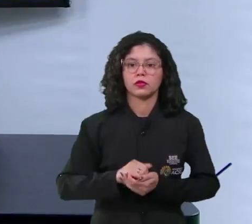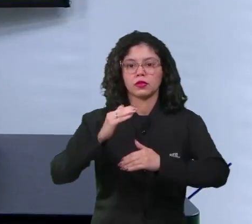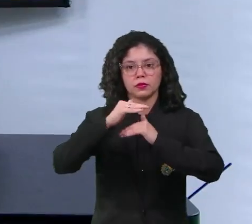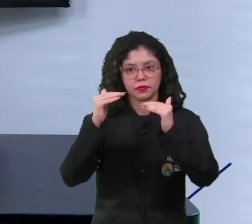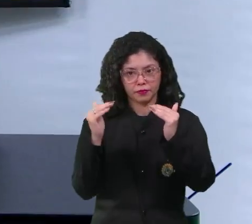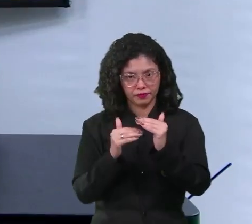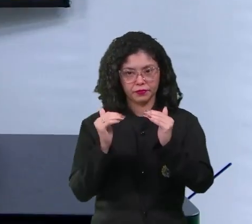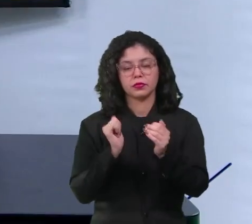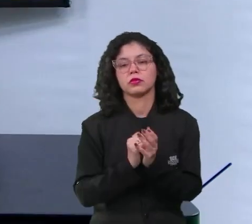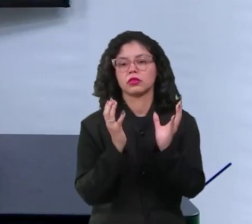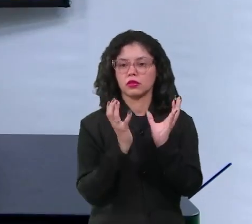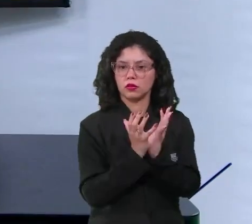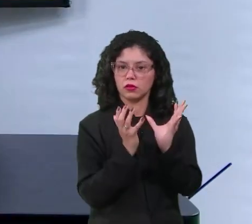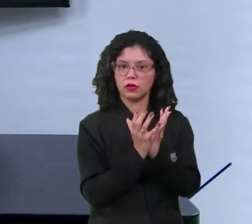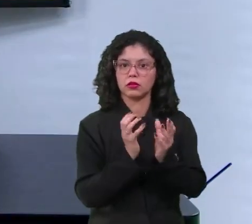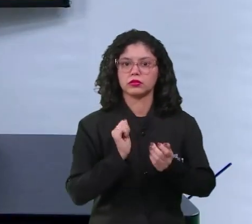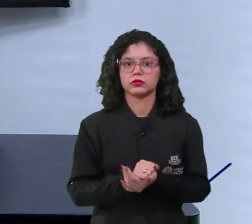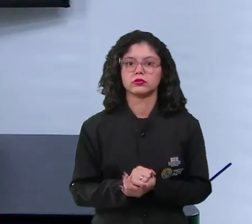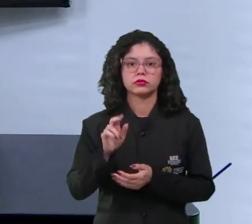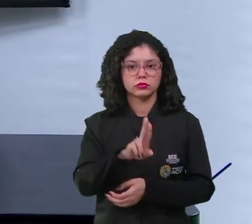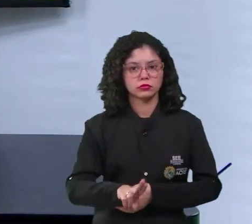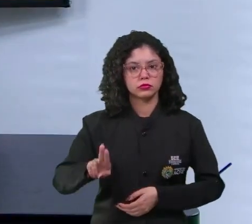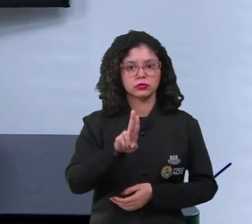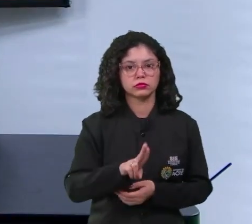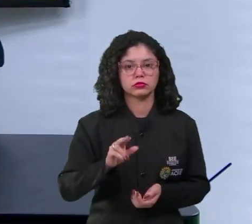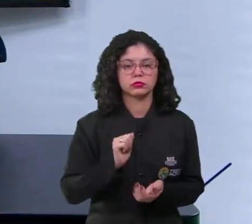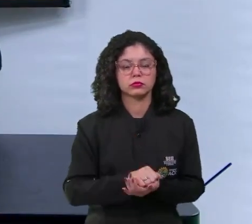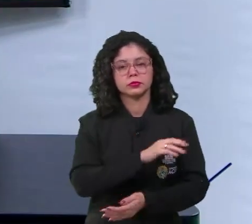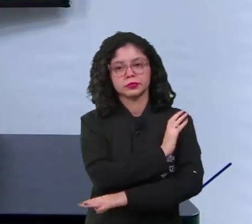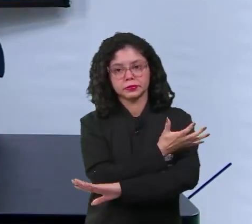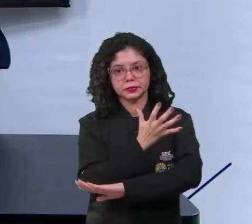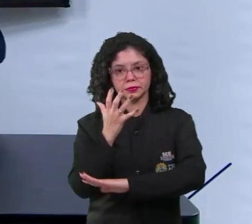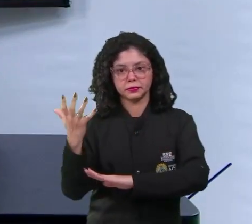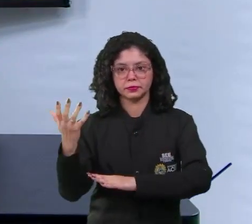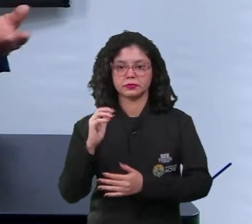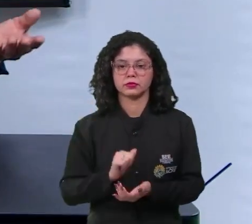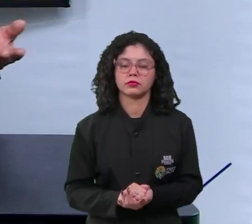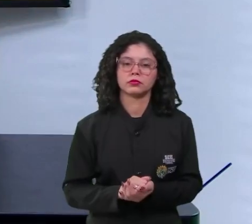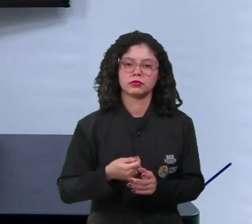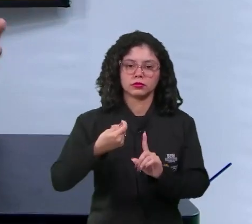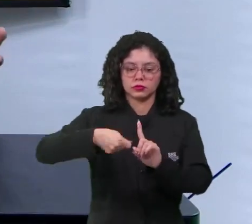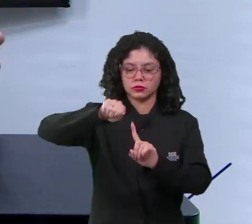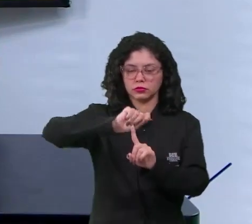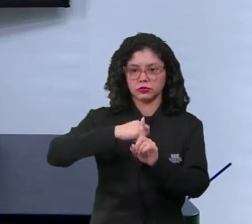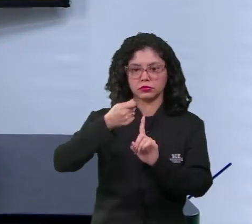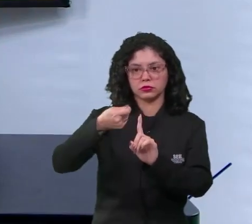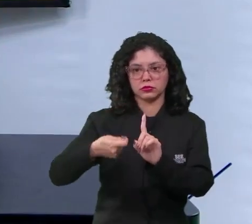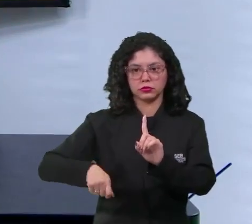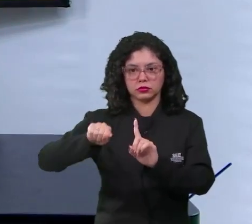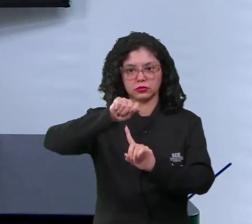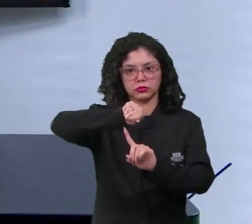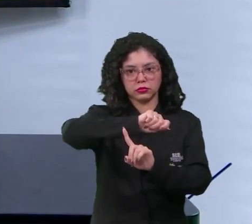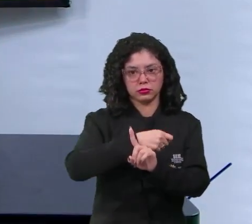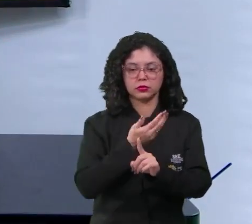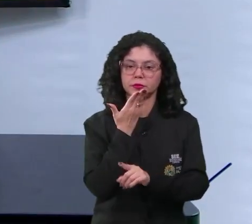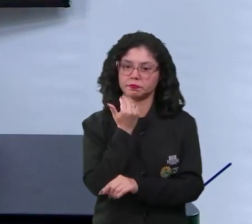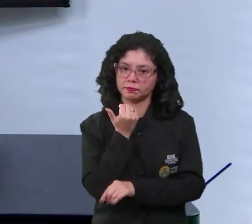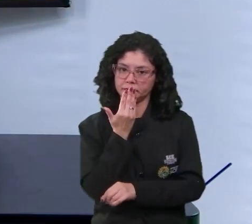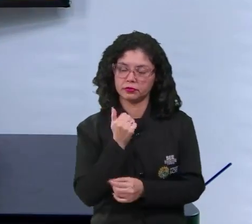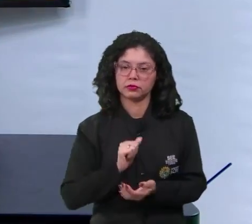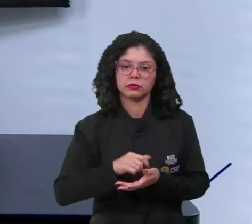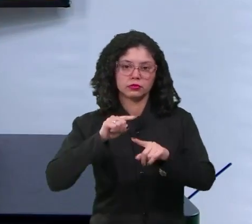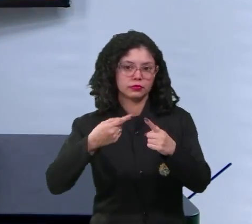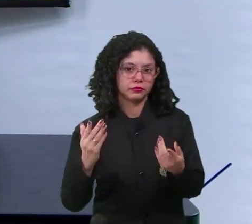todos os grupos indígenas utilizam a plantação de banana e utilizam a banana na alimentação.